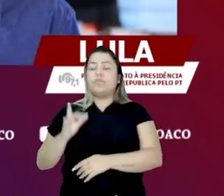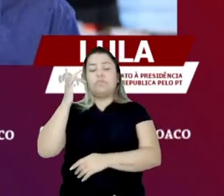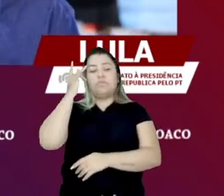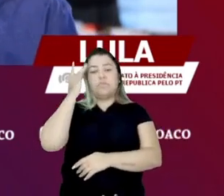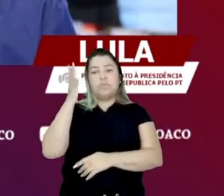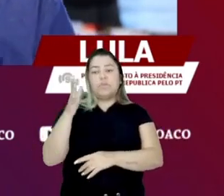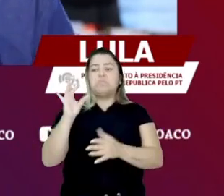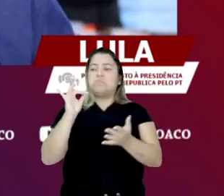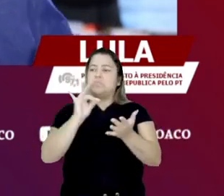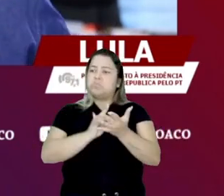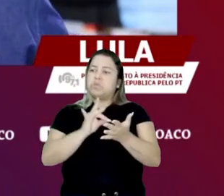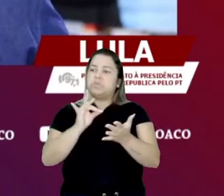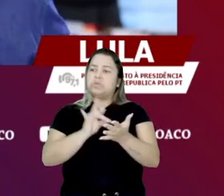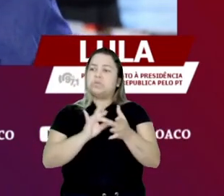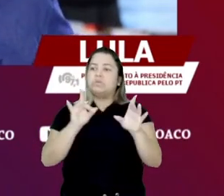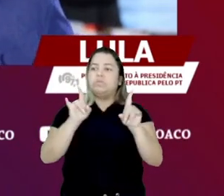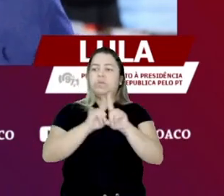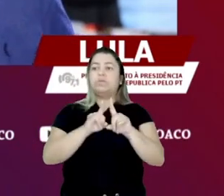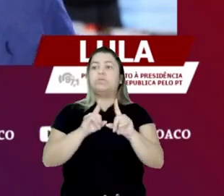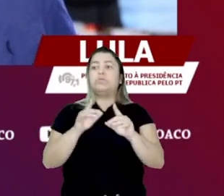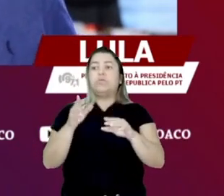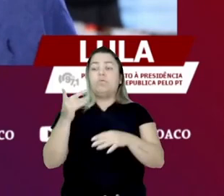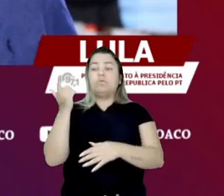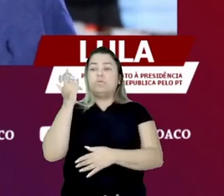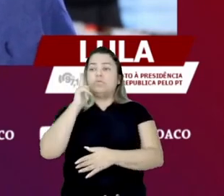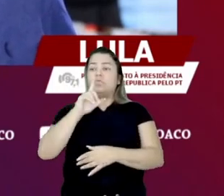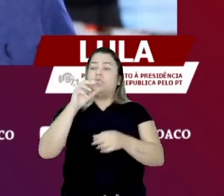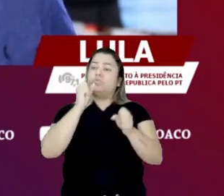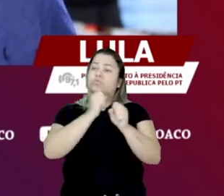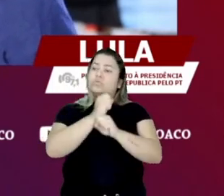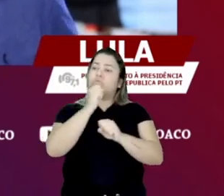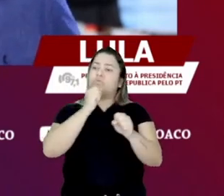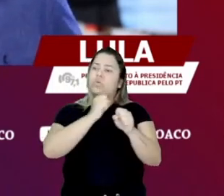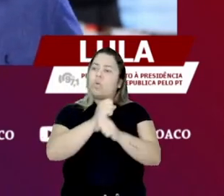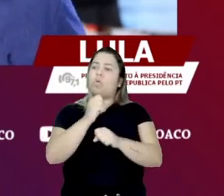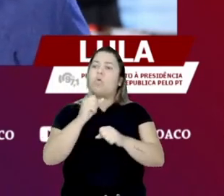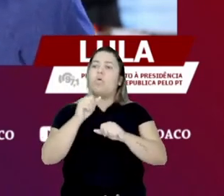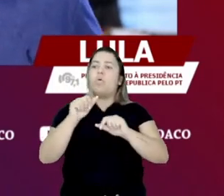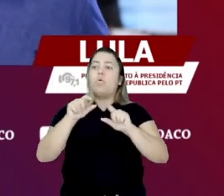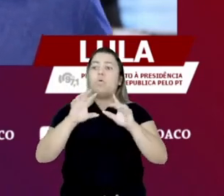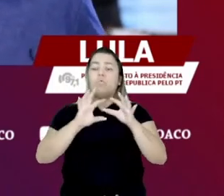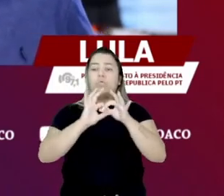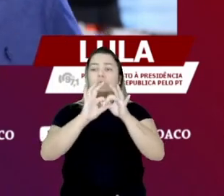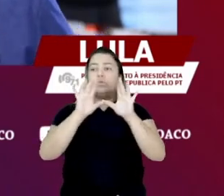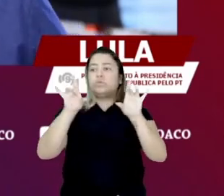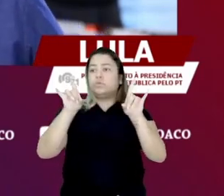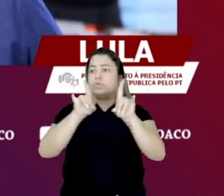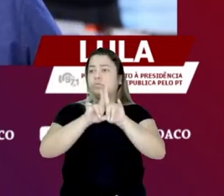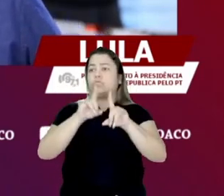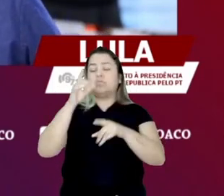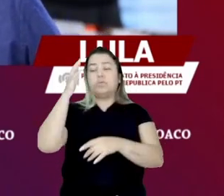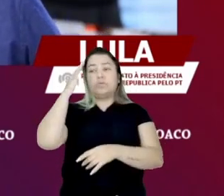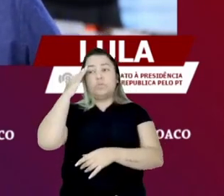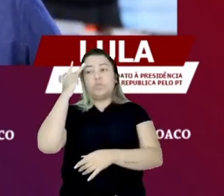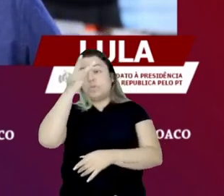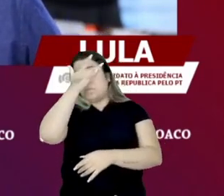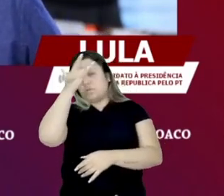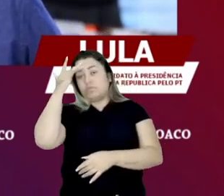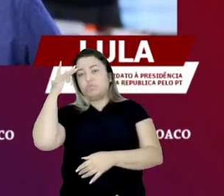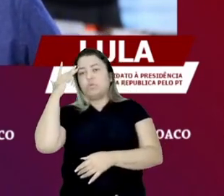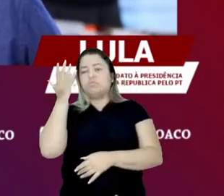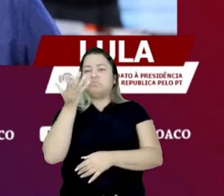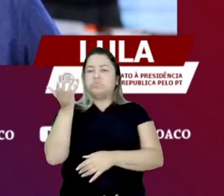Brasil moderno, um Brasil avançado e um Brasil que trate bem o seu povo. Lula, muito obrigado a